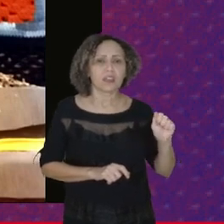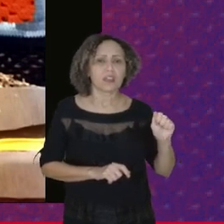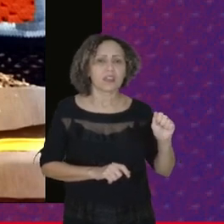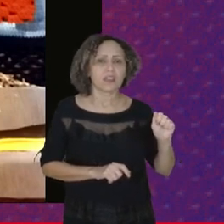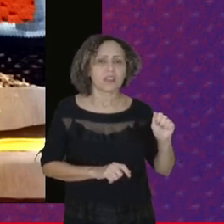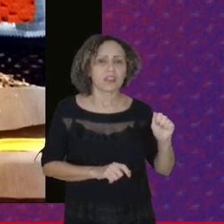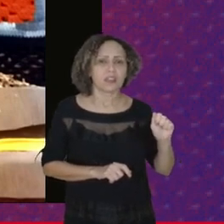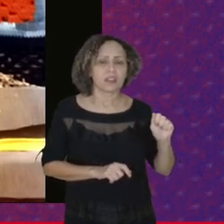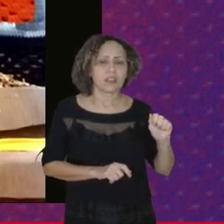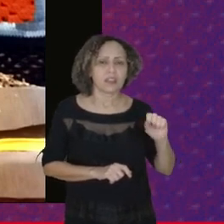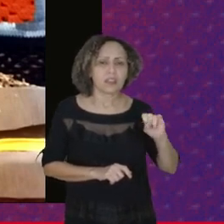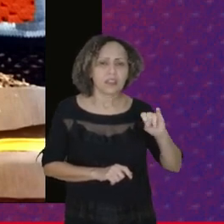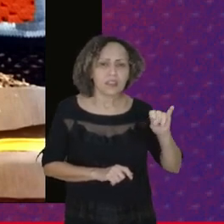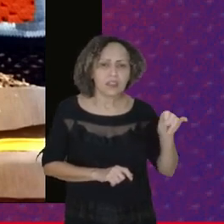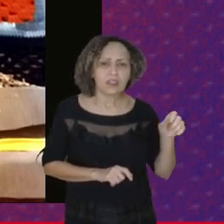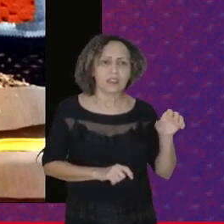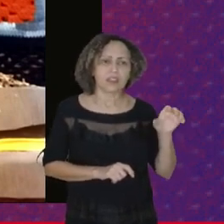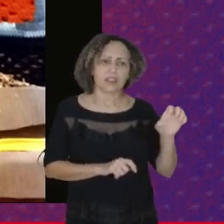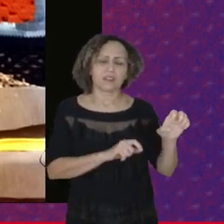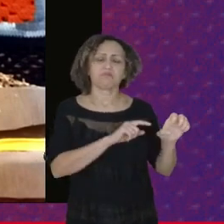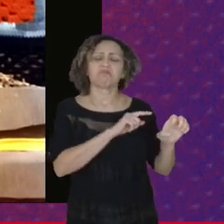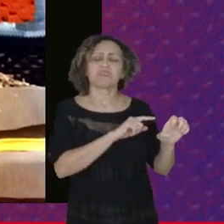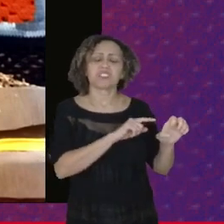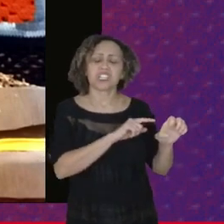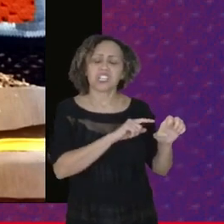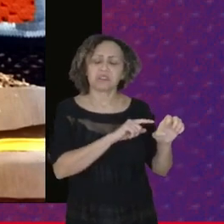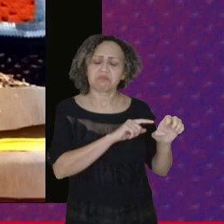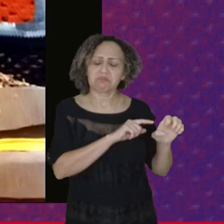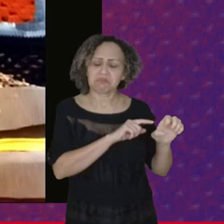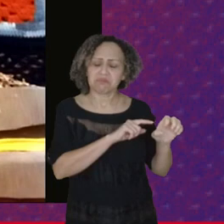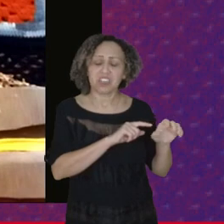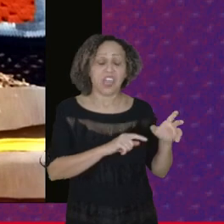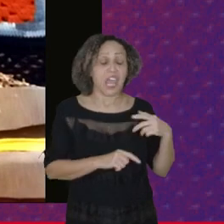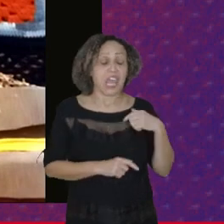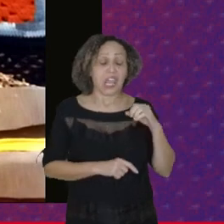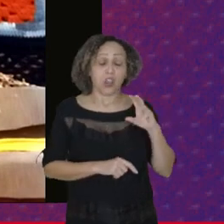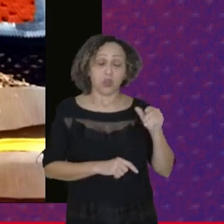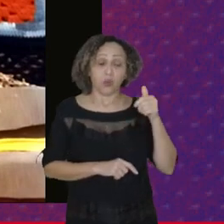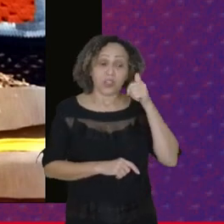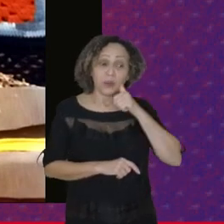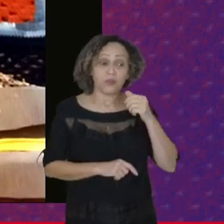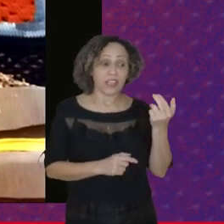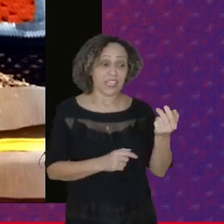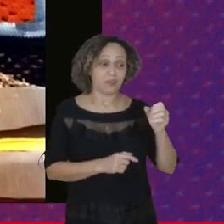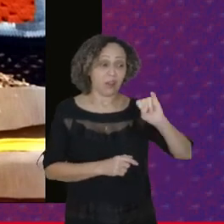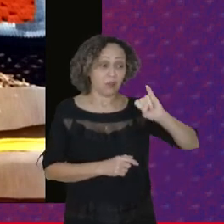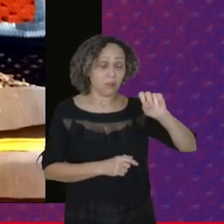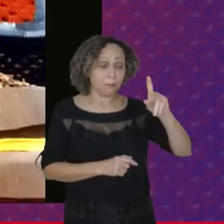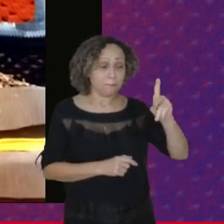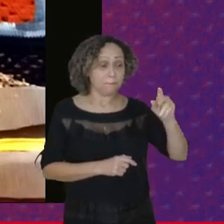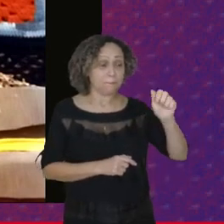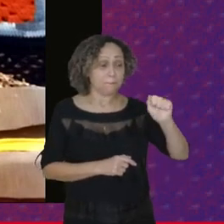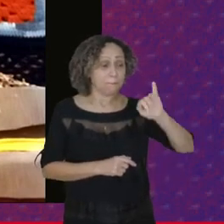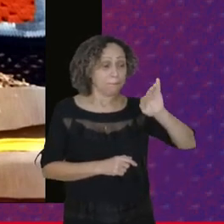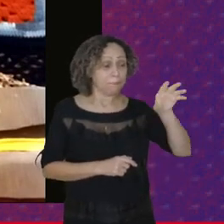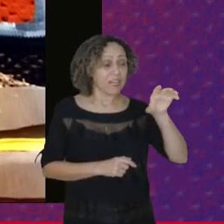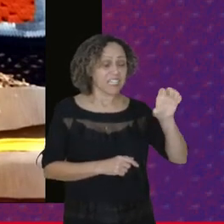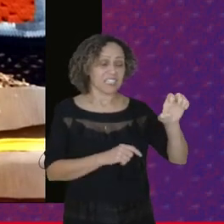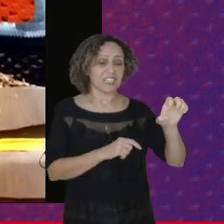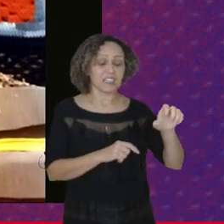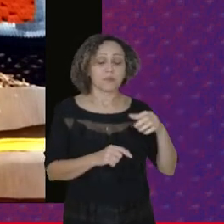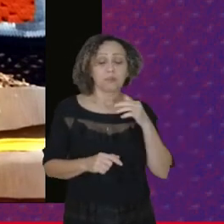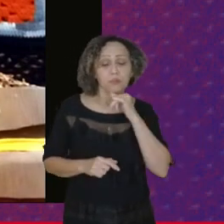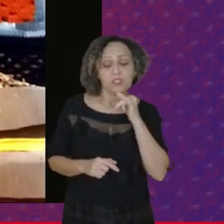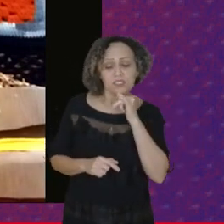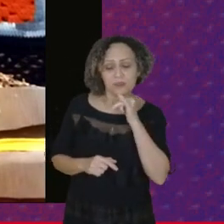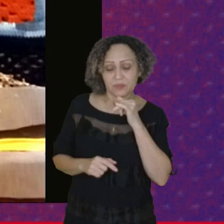ele constitui um remédio também. A gente faz um alimento para agasalhar o coração, agasalhar